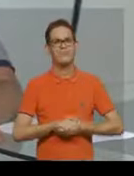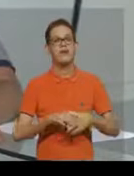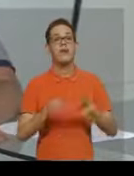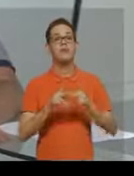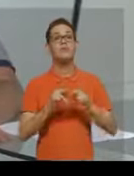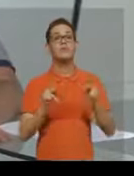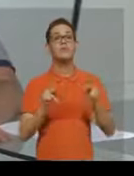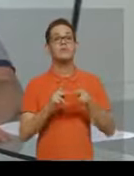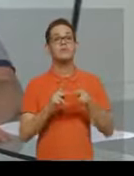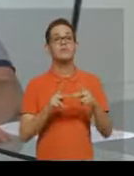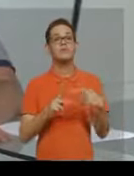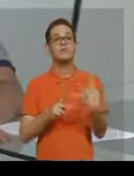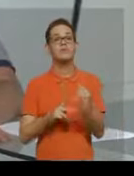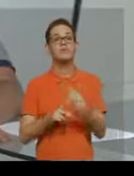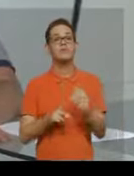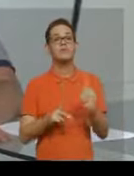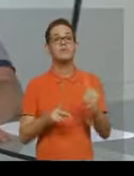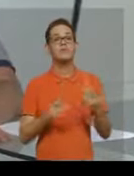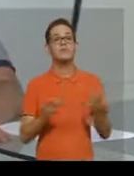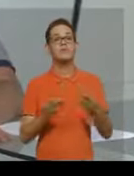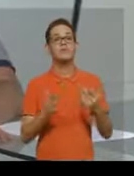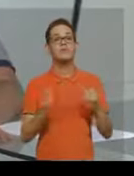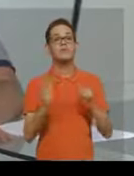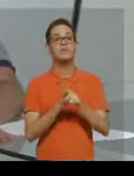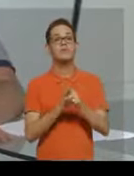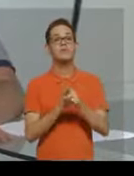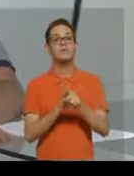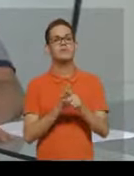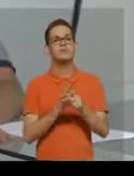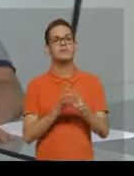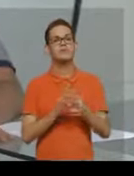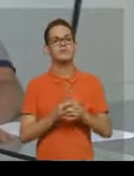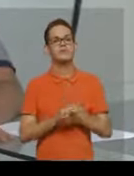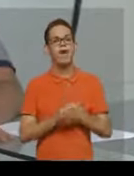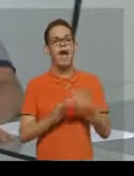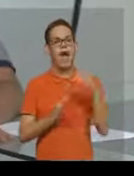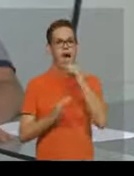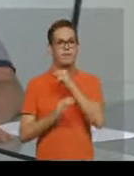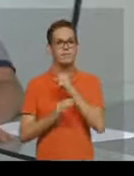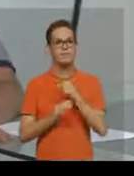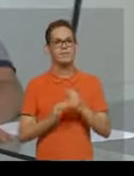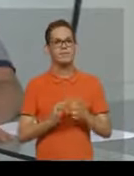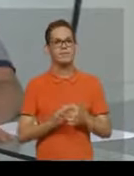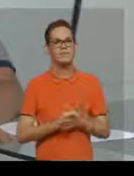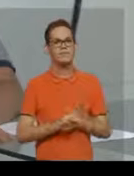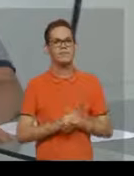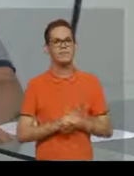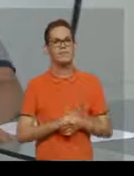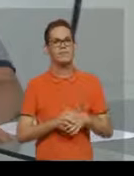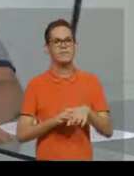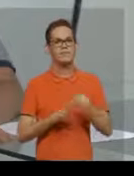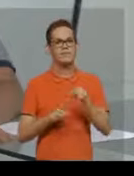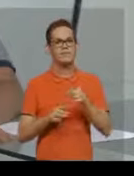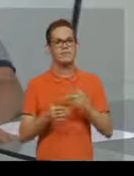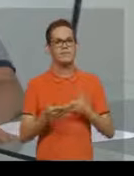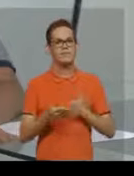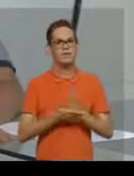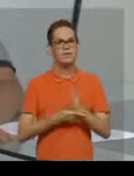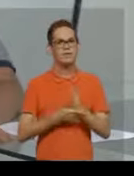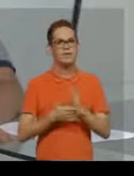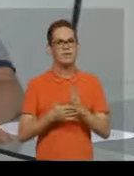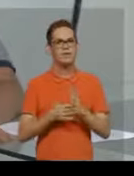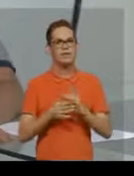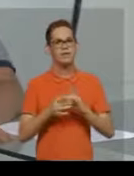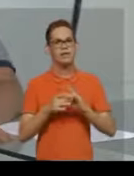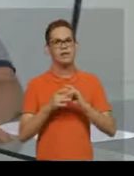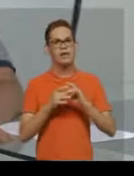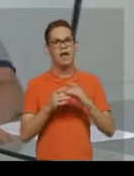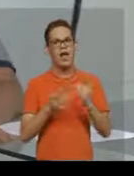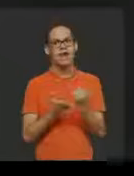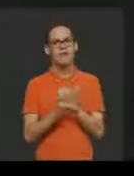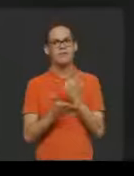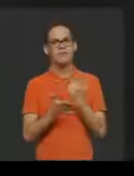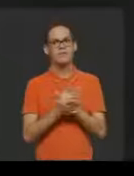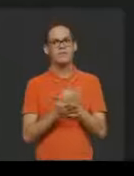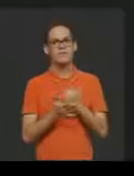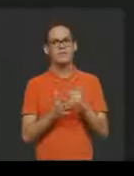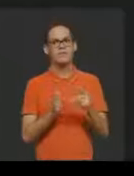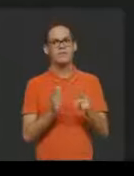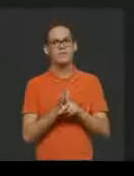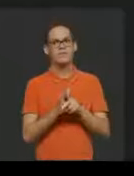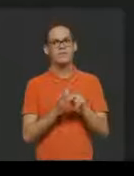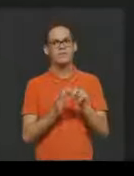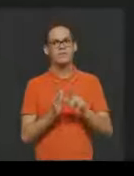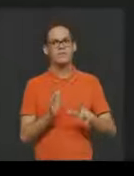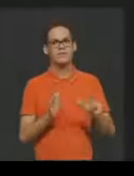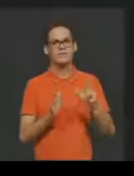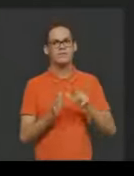Professor, nós vamos, uma pergunta última, mas rápida. Você é favorável a livros facilitados em